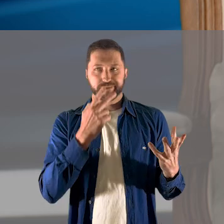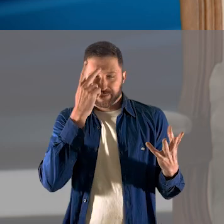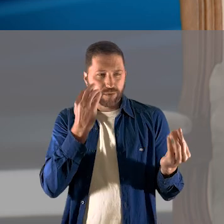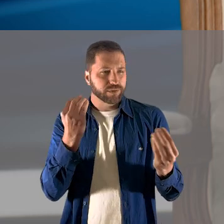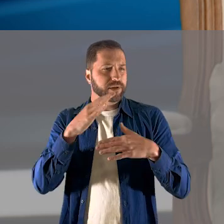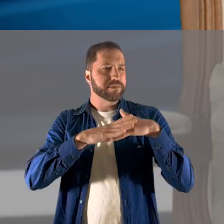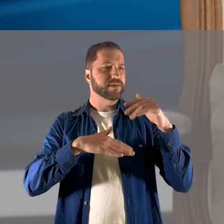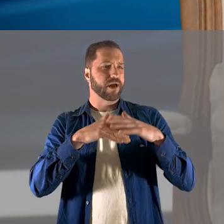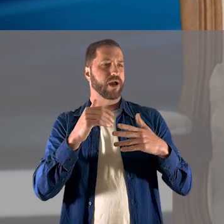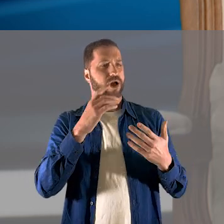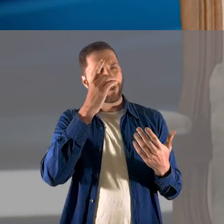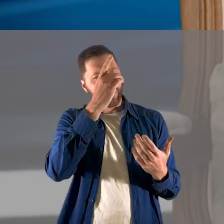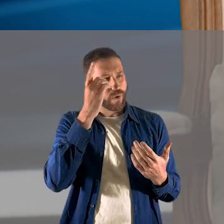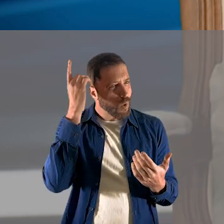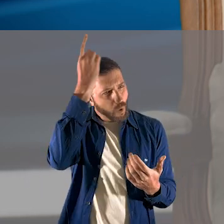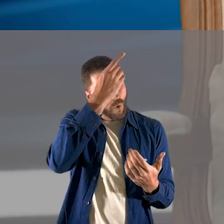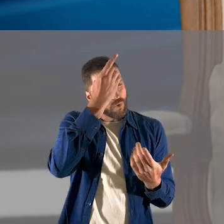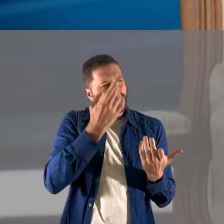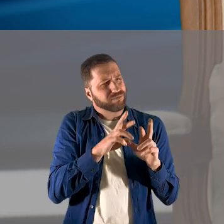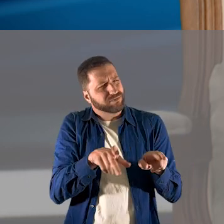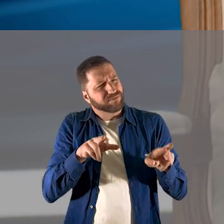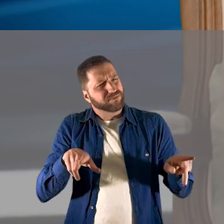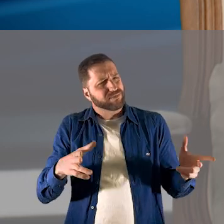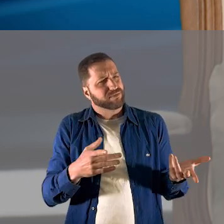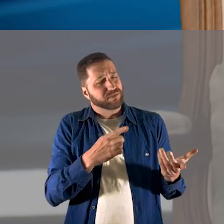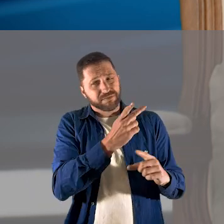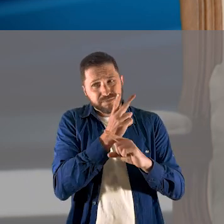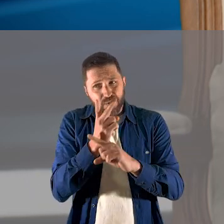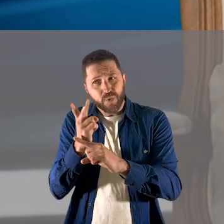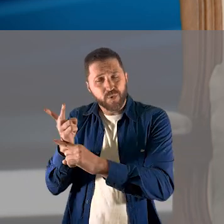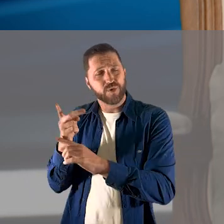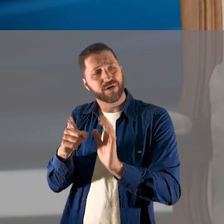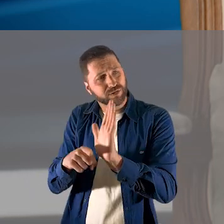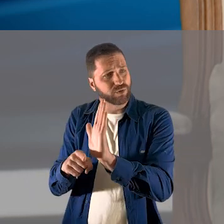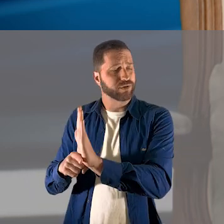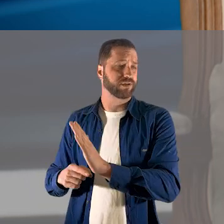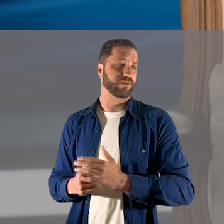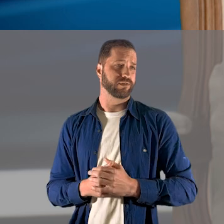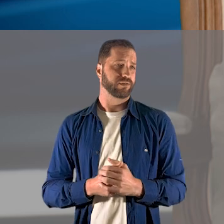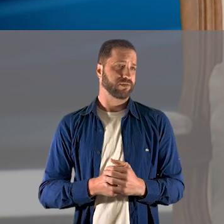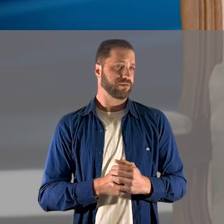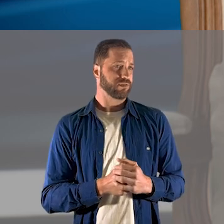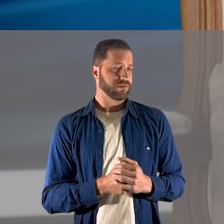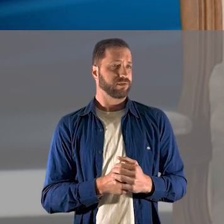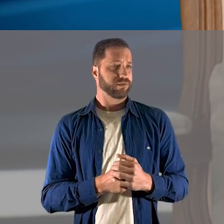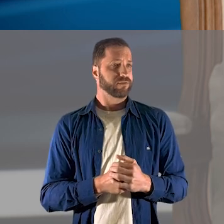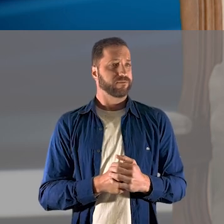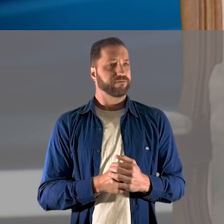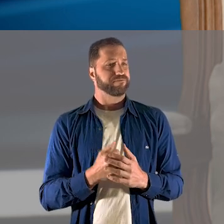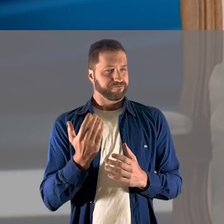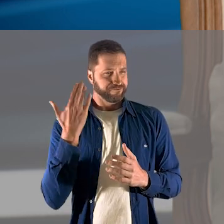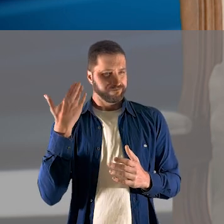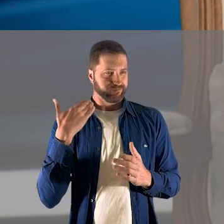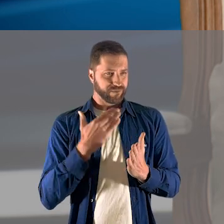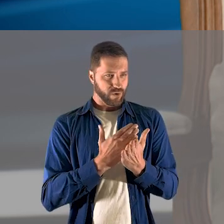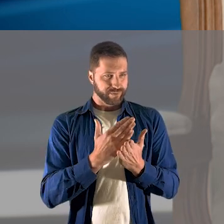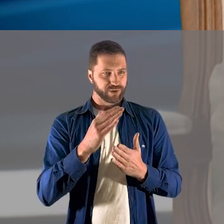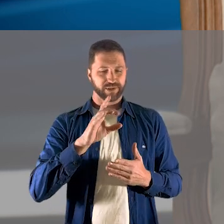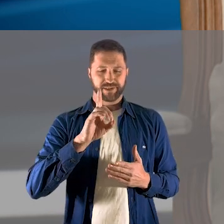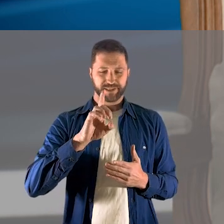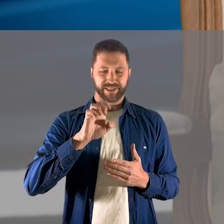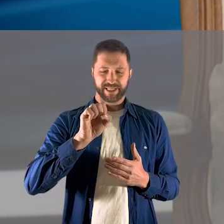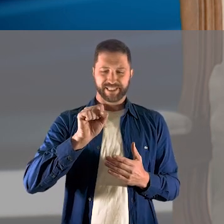de melhor não é tanta gente tem tanto Dom né e basta você procurar é quando eu